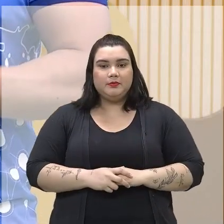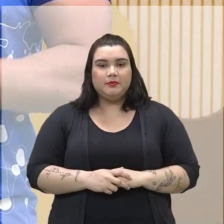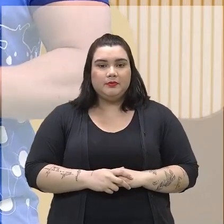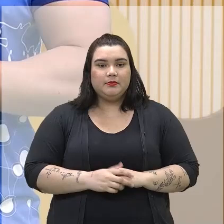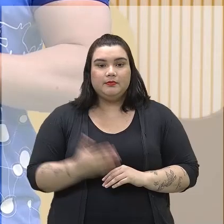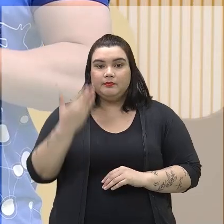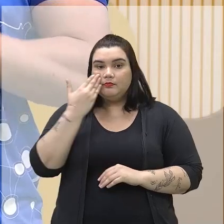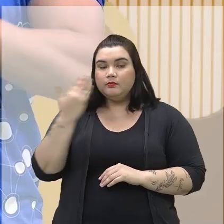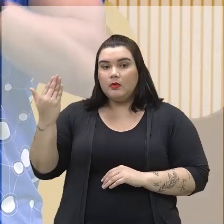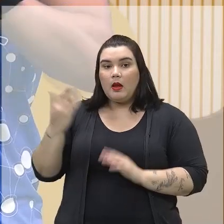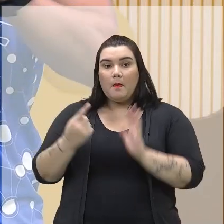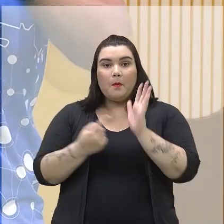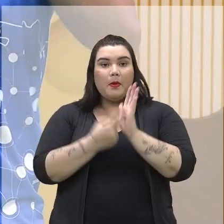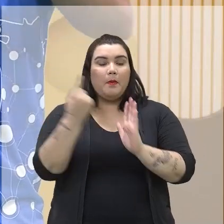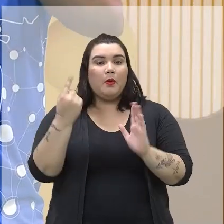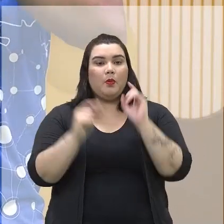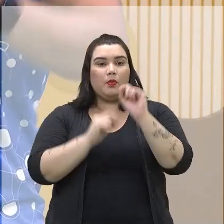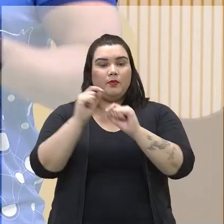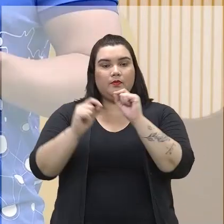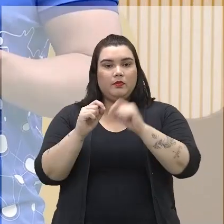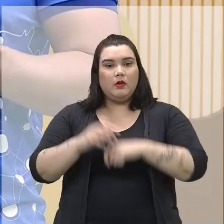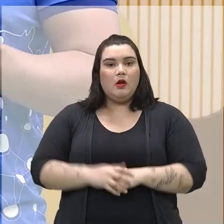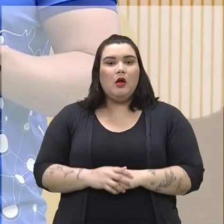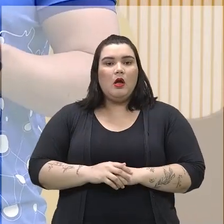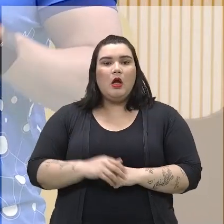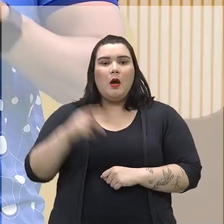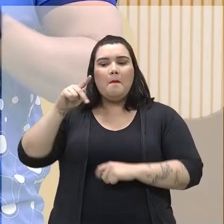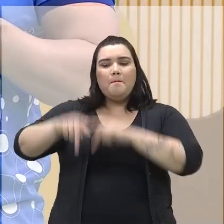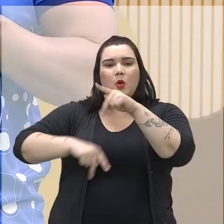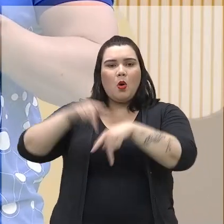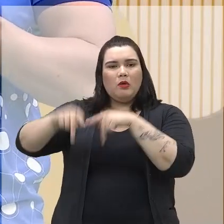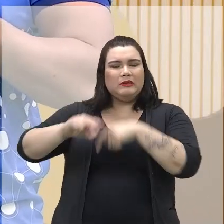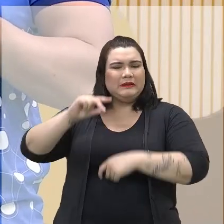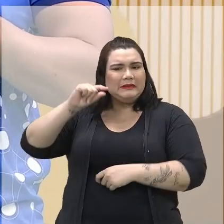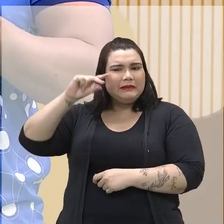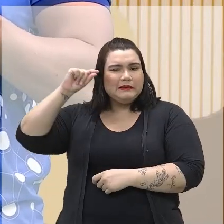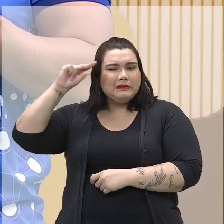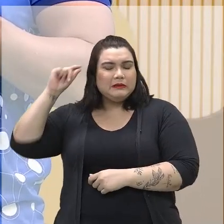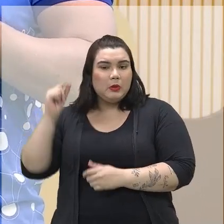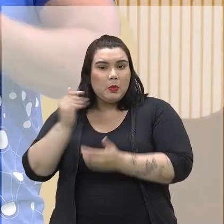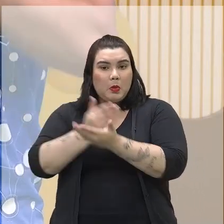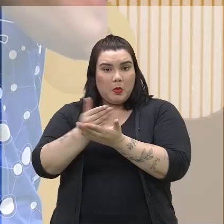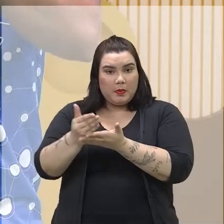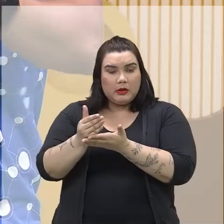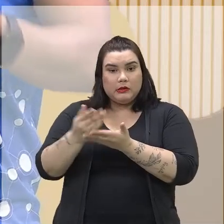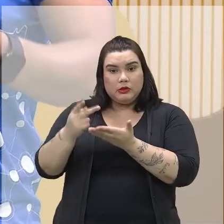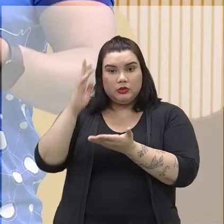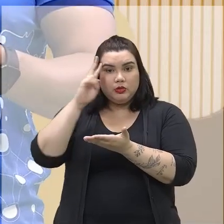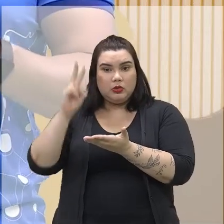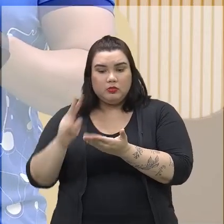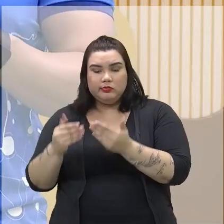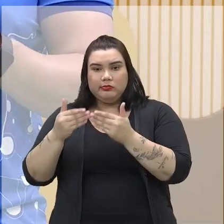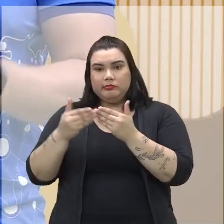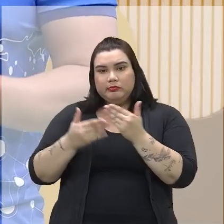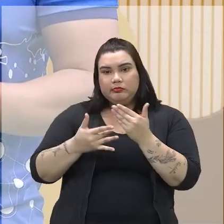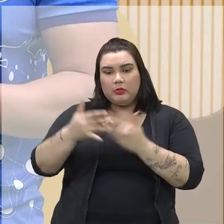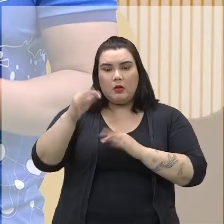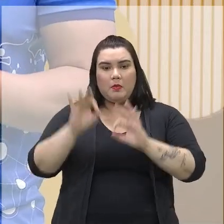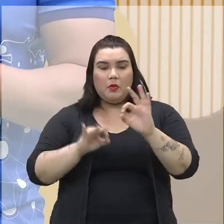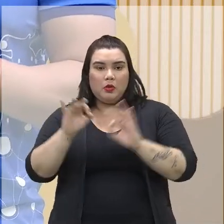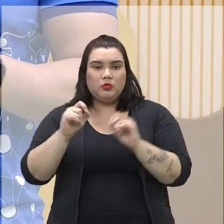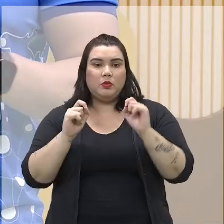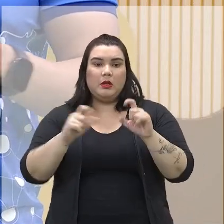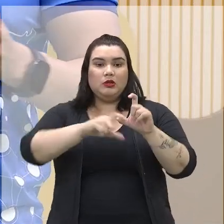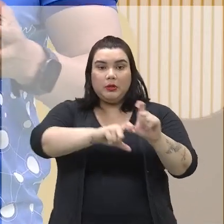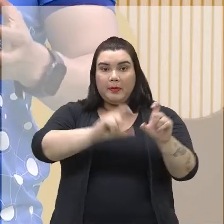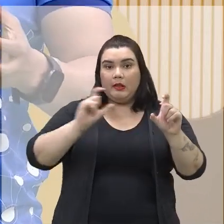comigo. A primeira ideia aqui, os ancestrais fundadores, né? Vai chegar um ponto da nossa história, a partir do processo de independência